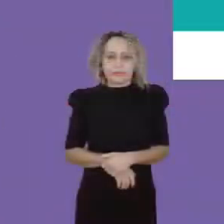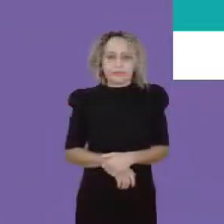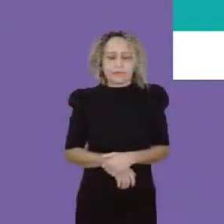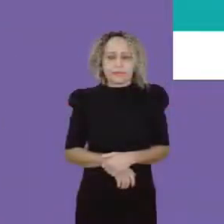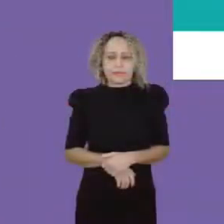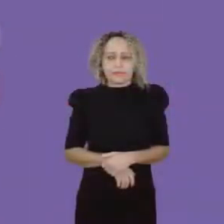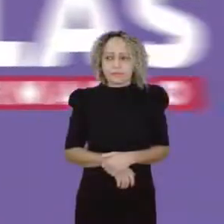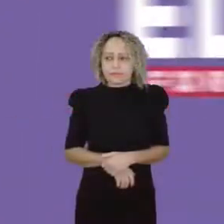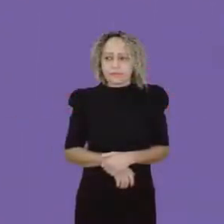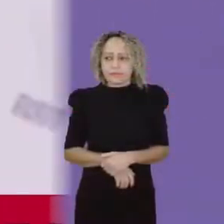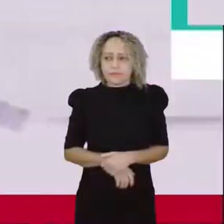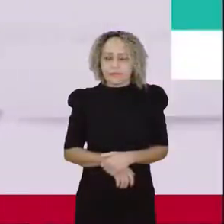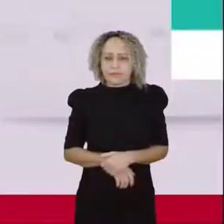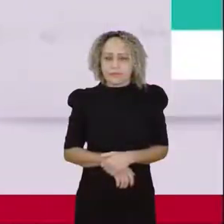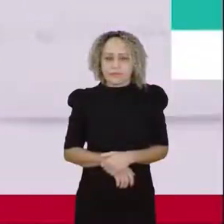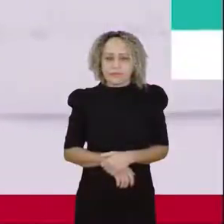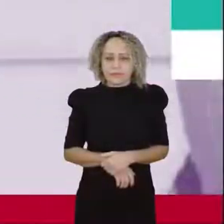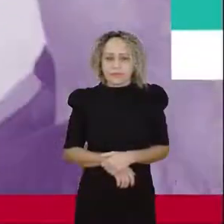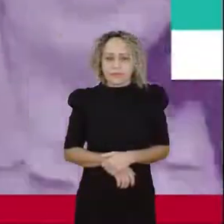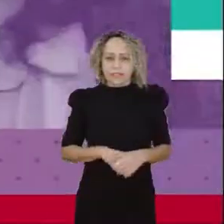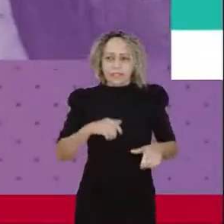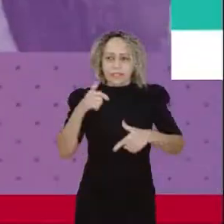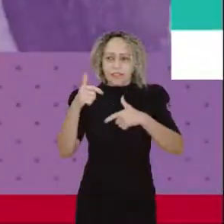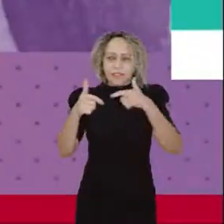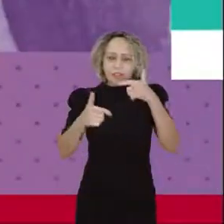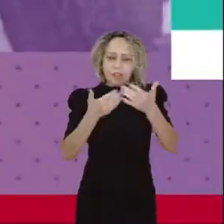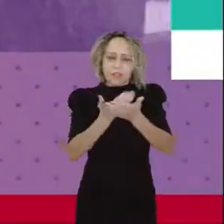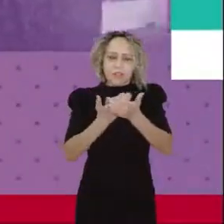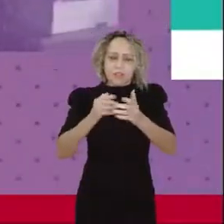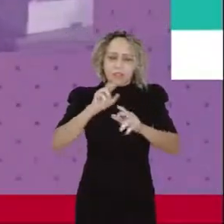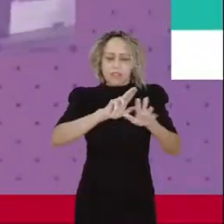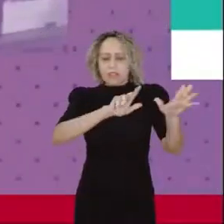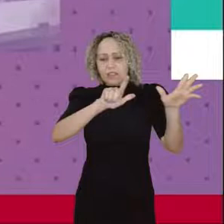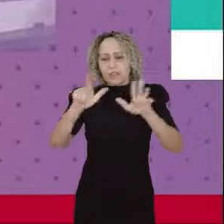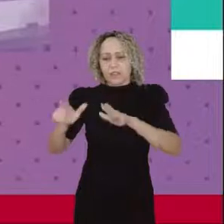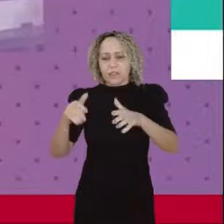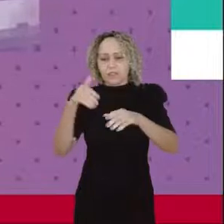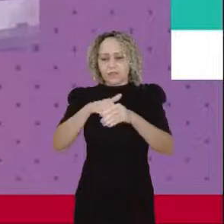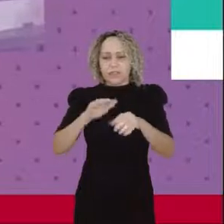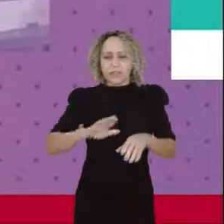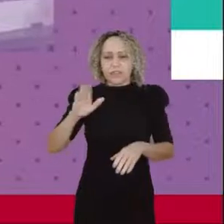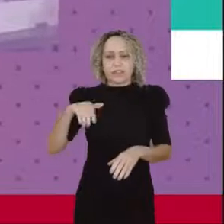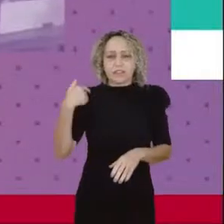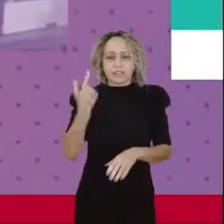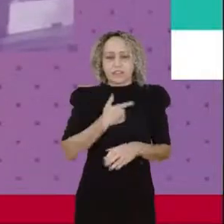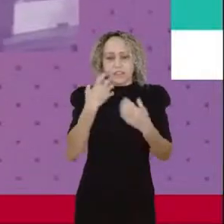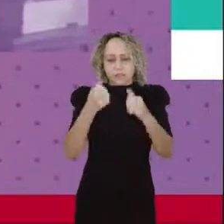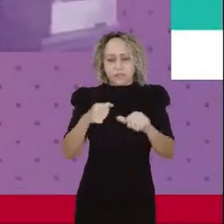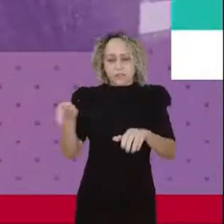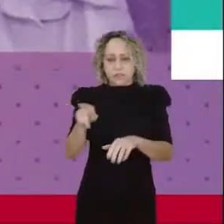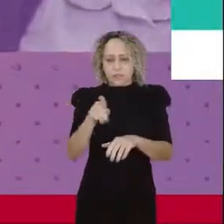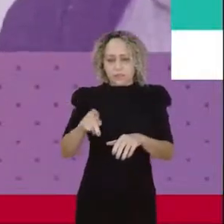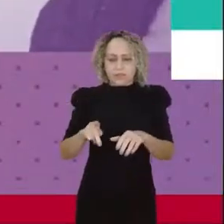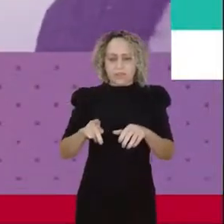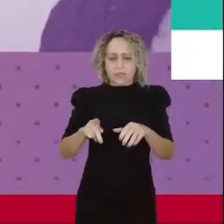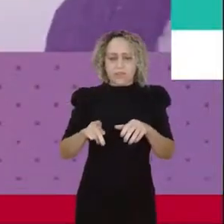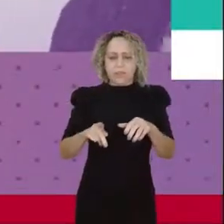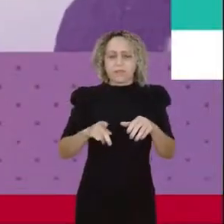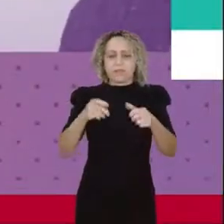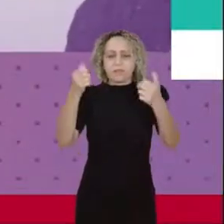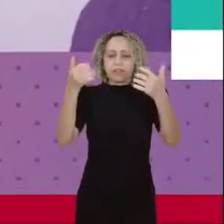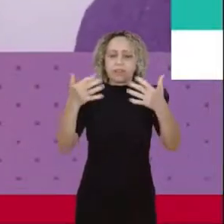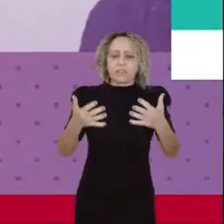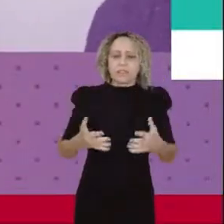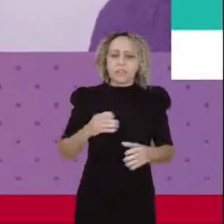Nas aulas desta semana do TV Elas por Elas Formação Eleições, receberemos professoras que irão falar sobre